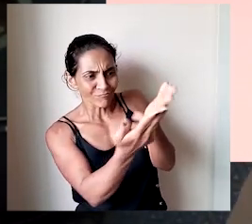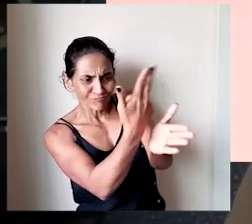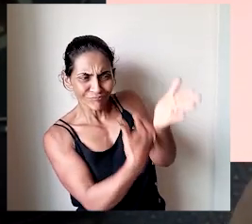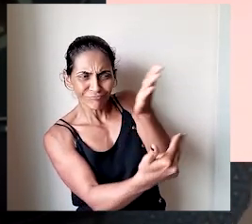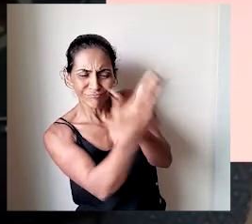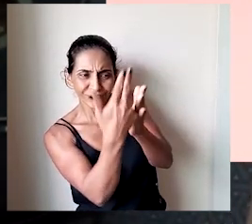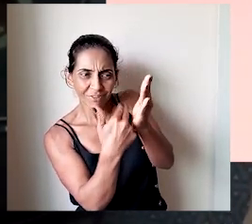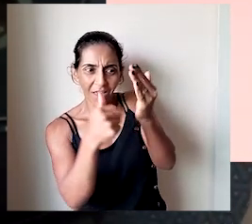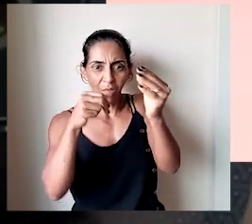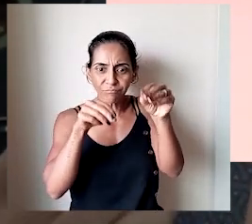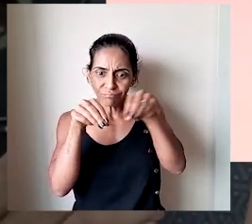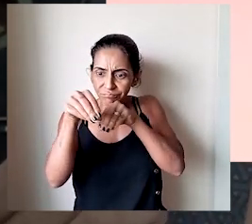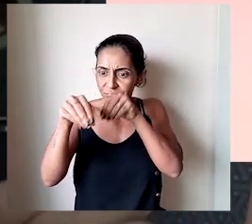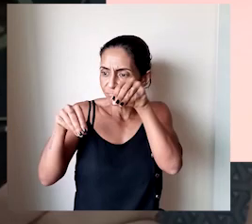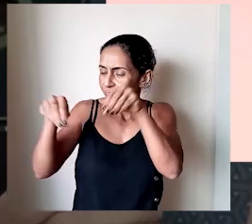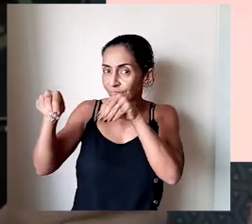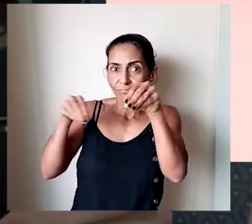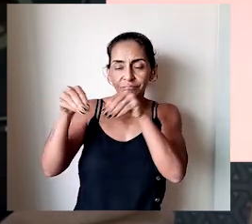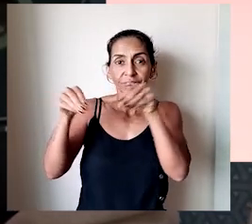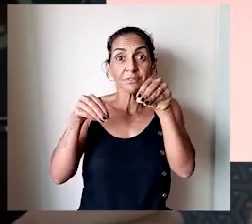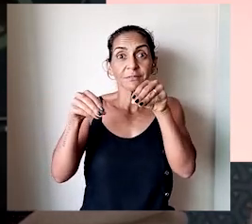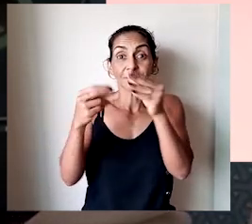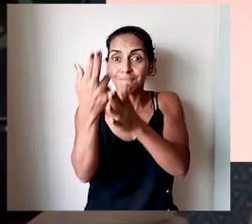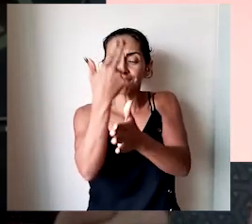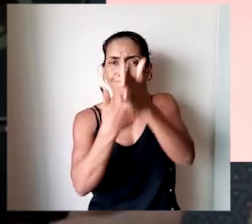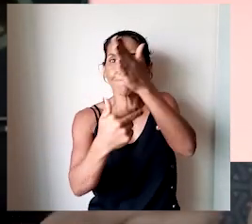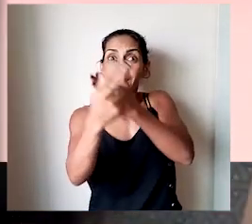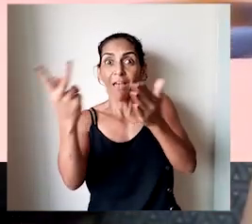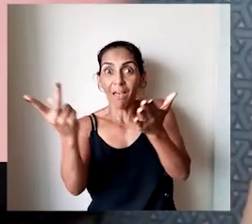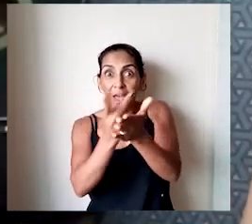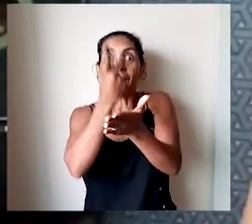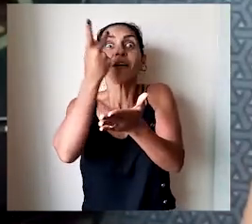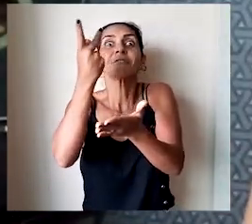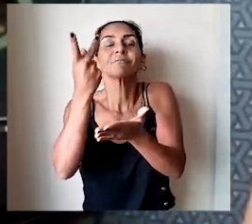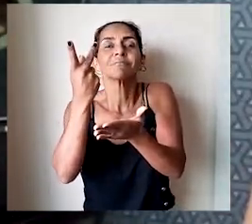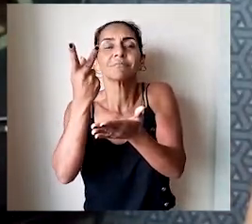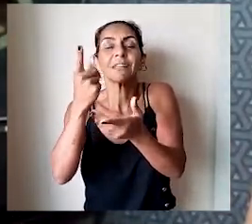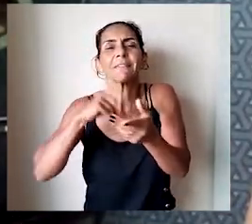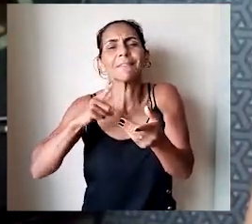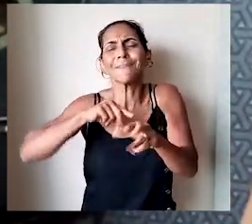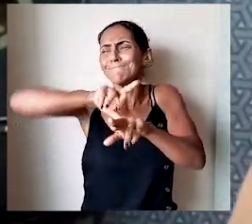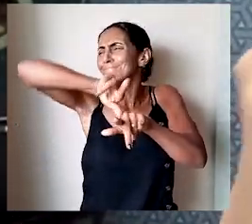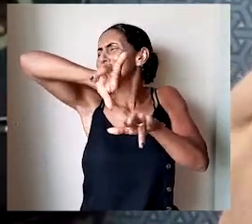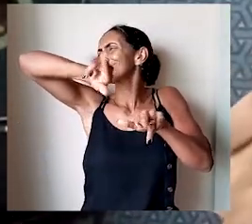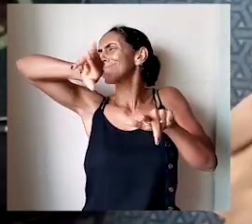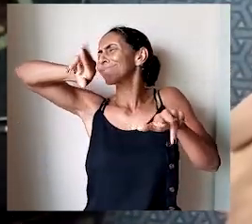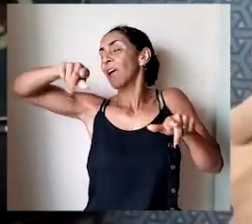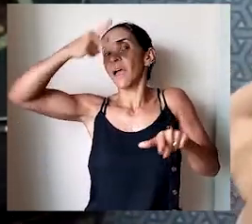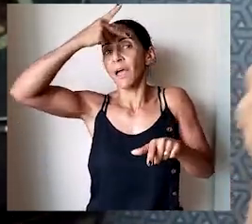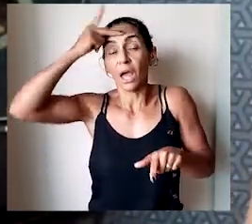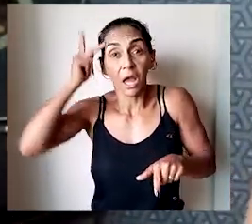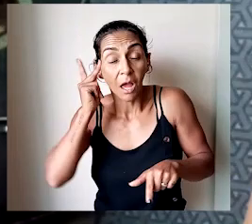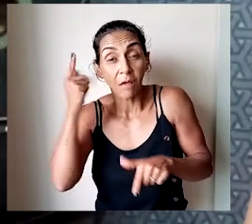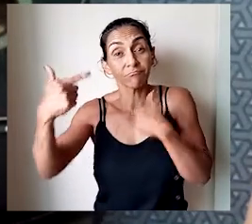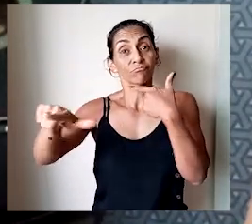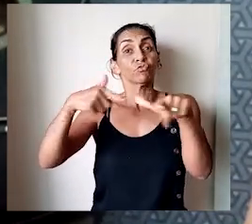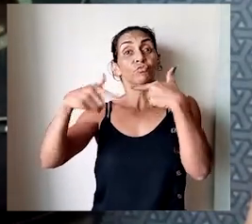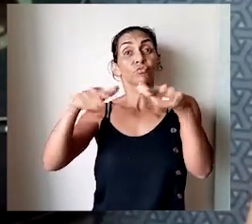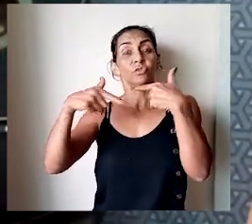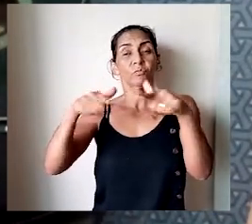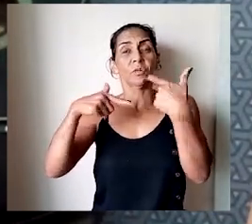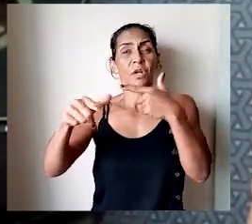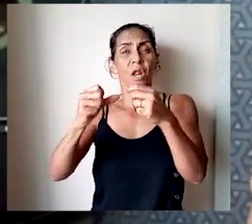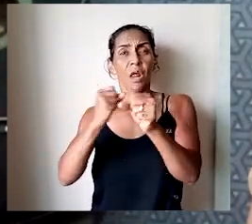acordo com cada movimento. A edição de imagem vai acontecendo e aí é muita gente envolvida, muito tempo. Foram cerca